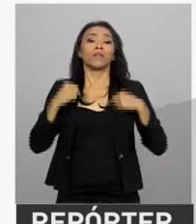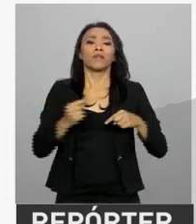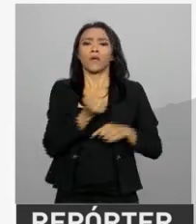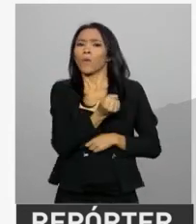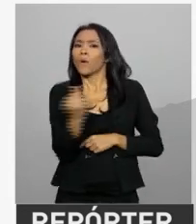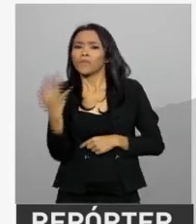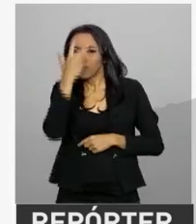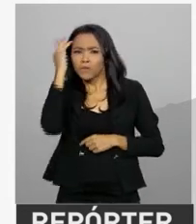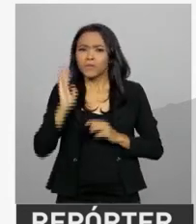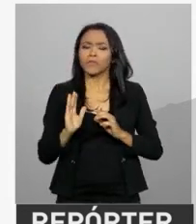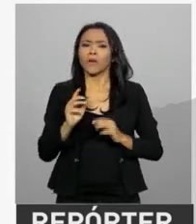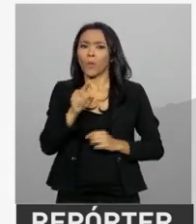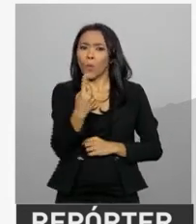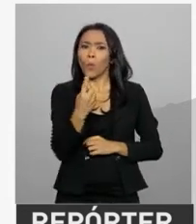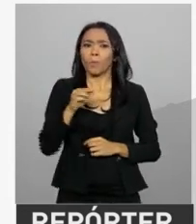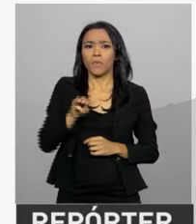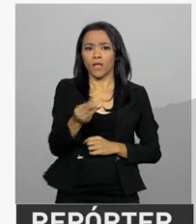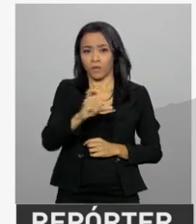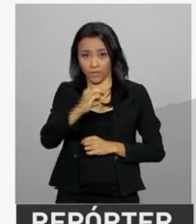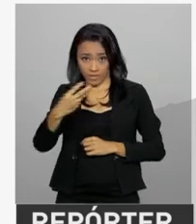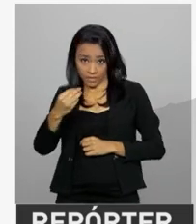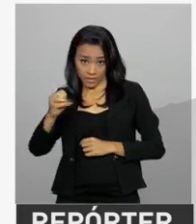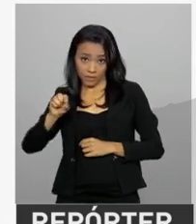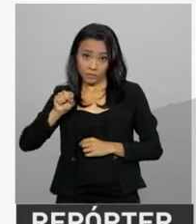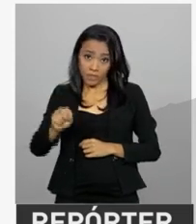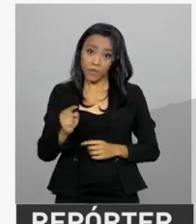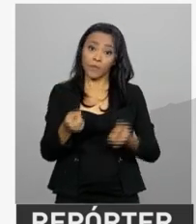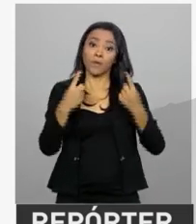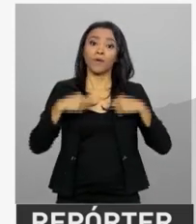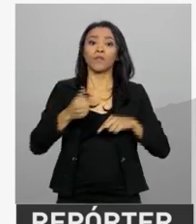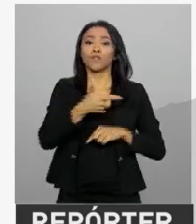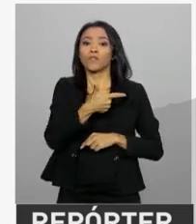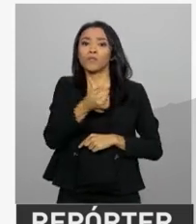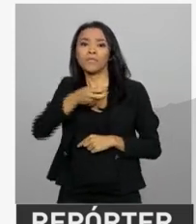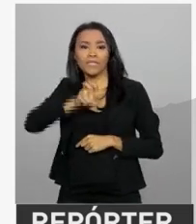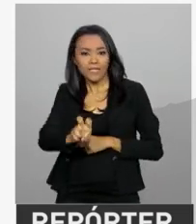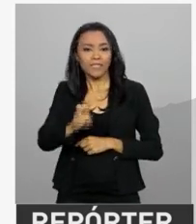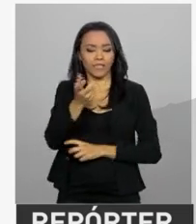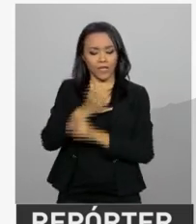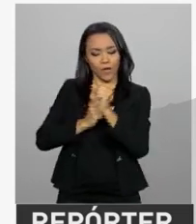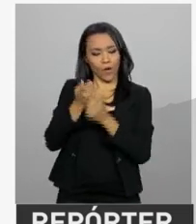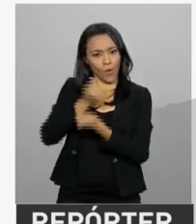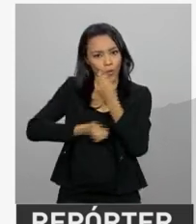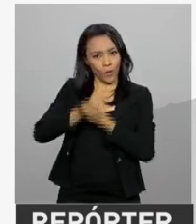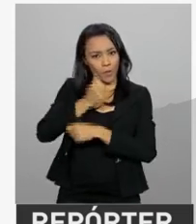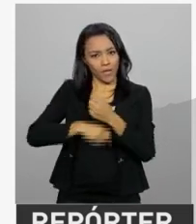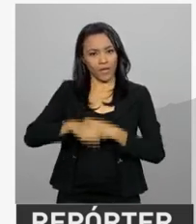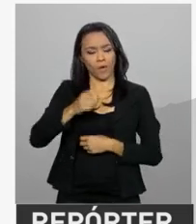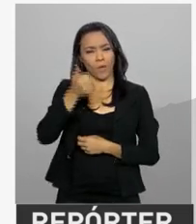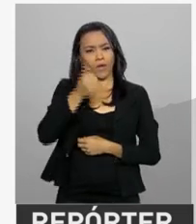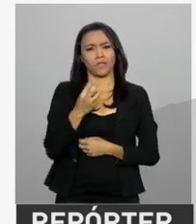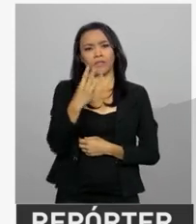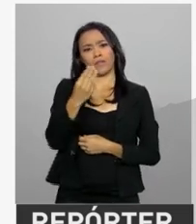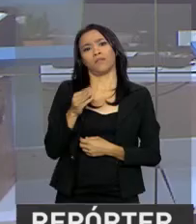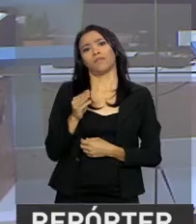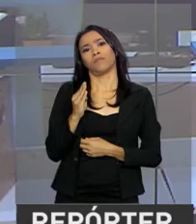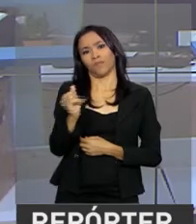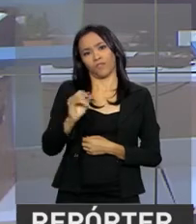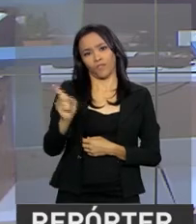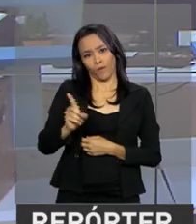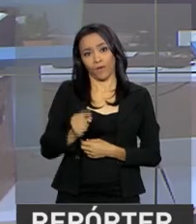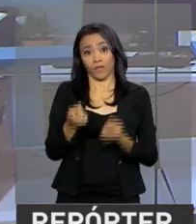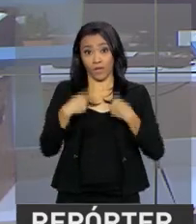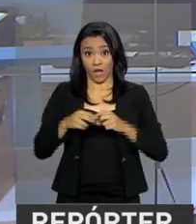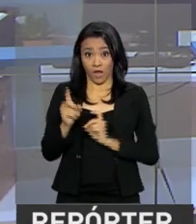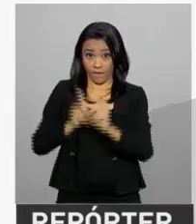é de quase 1 milhão e 300 mil habitantes. Em 2015, a economia somou quase US$3 bilhões. O comércio